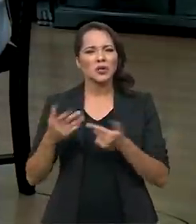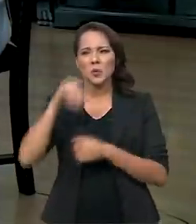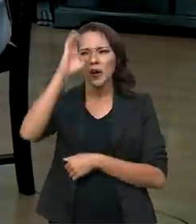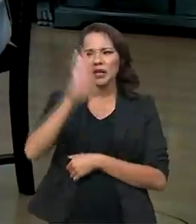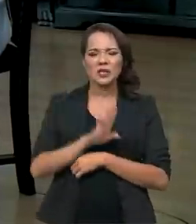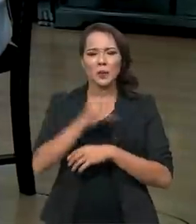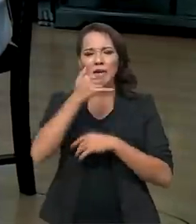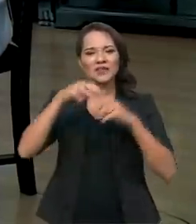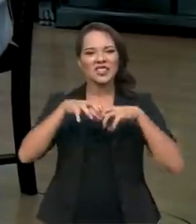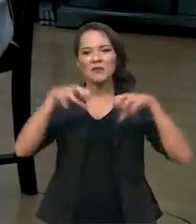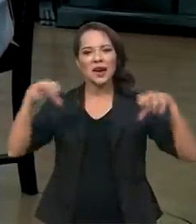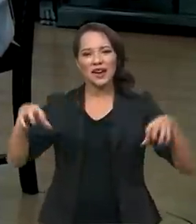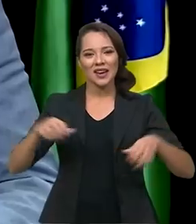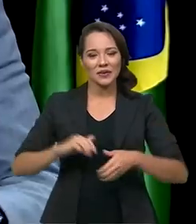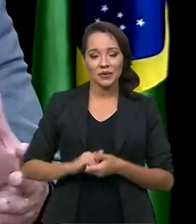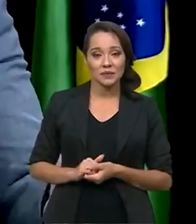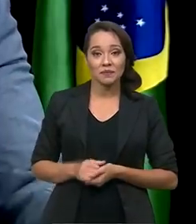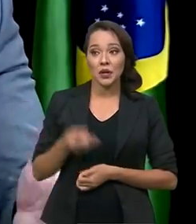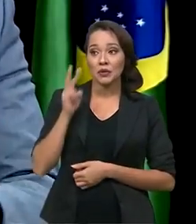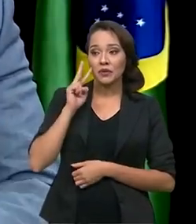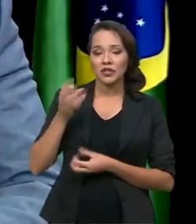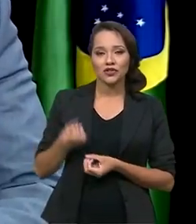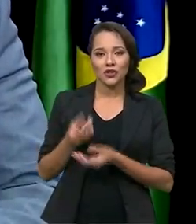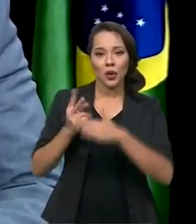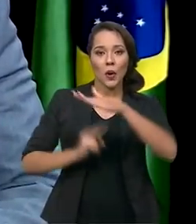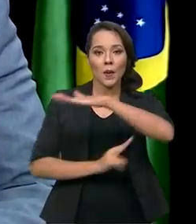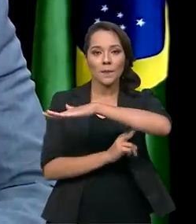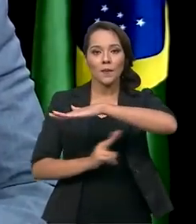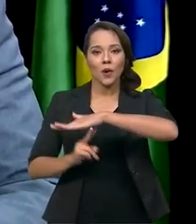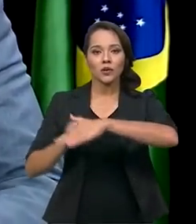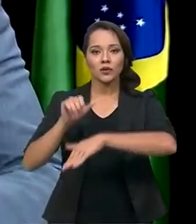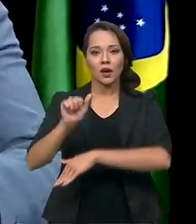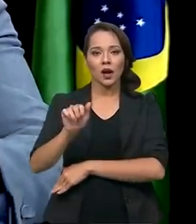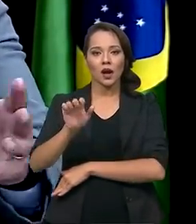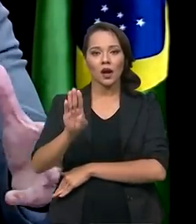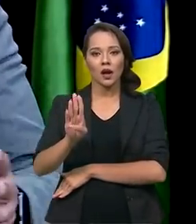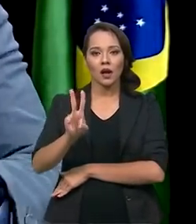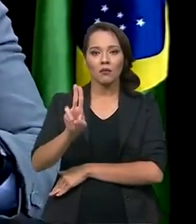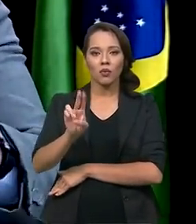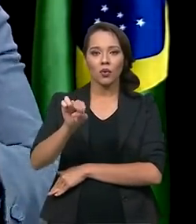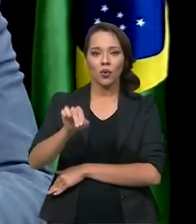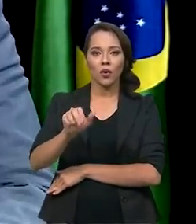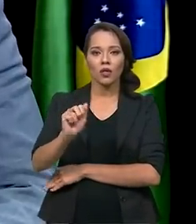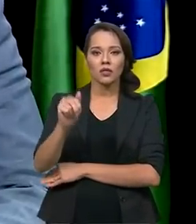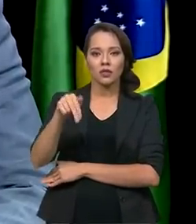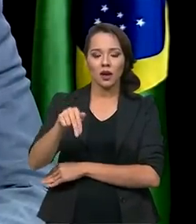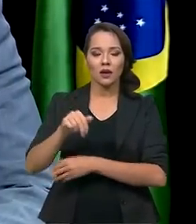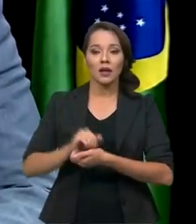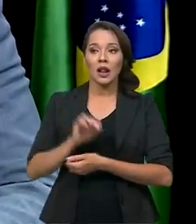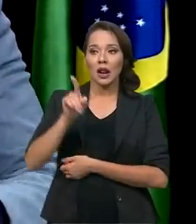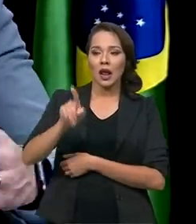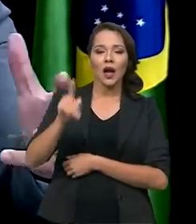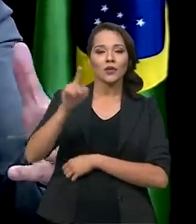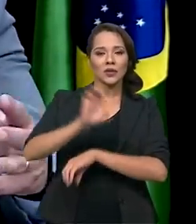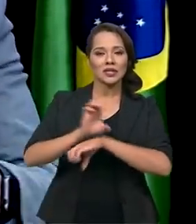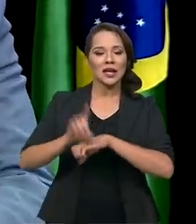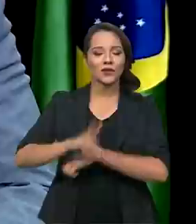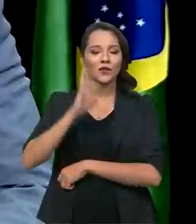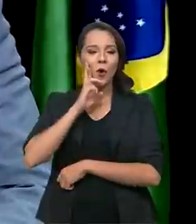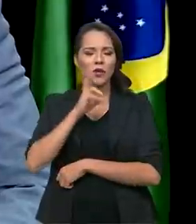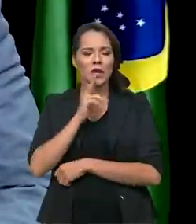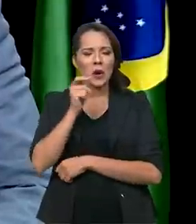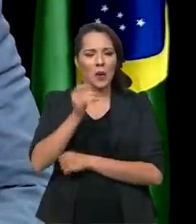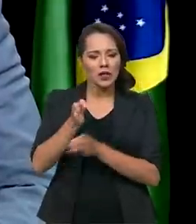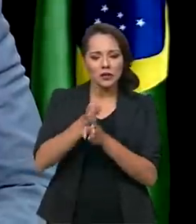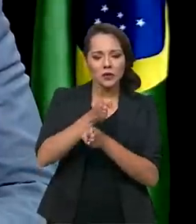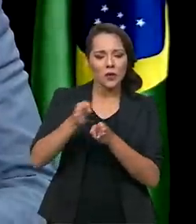do resto do Brasil. Veja que nós entregamos a ponte do Abunã na ponta do estado de Rondônia, quase na fronteira